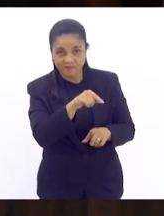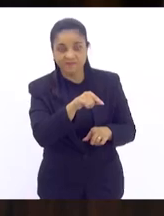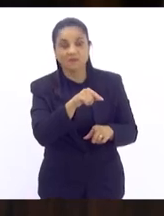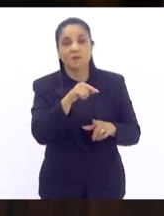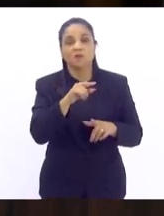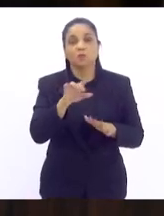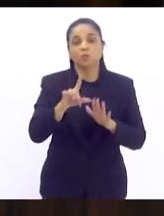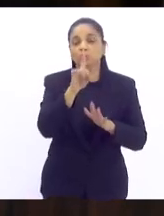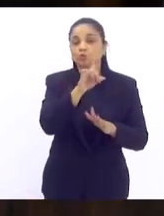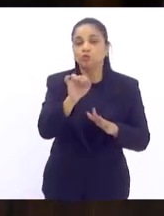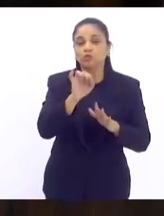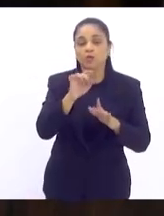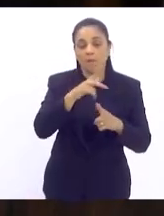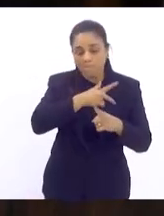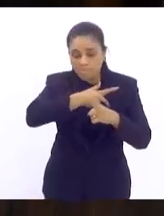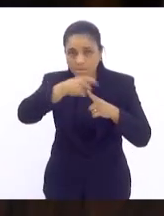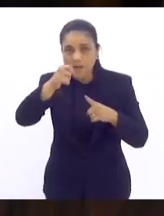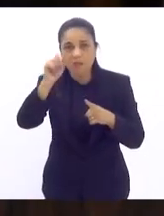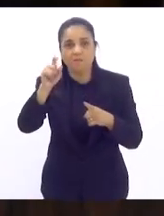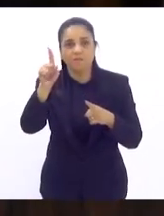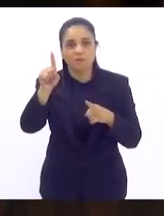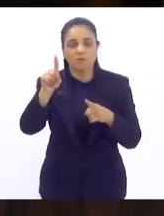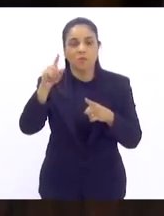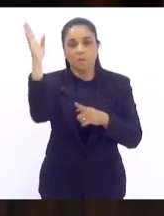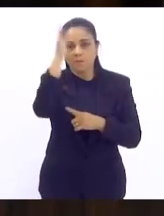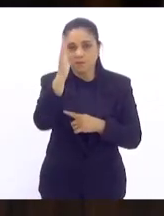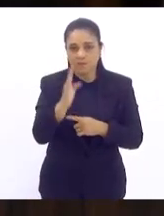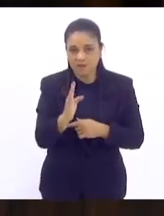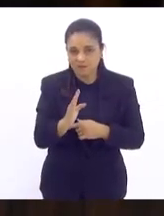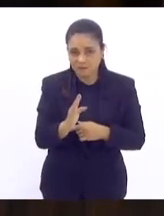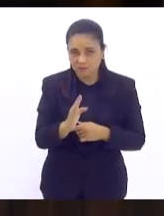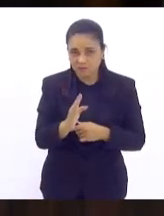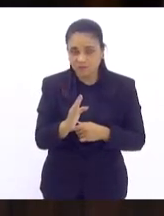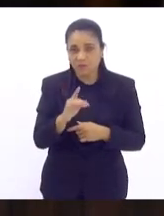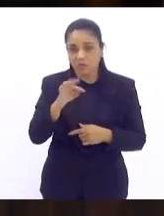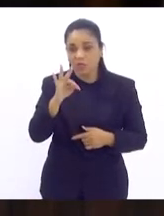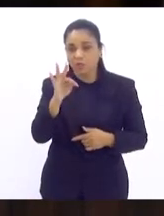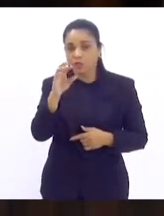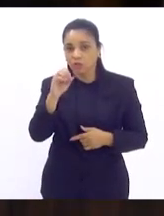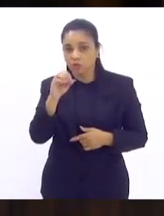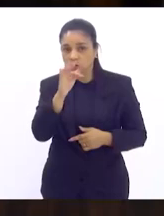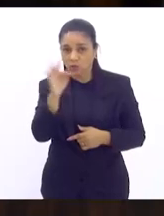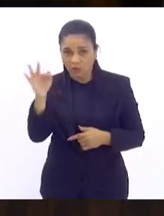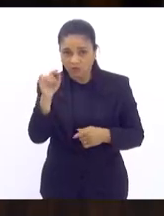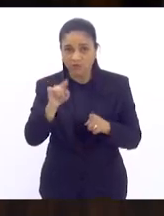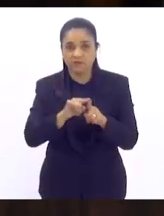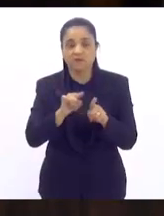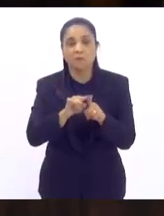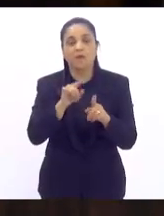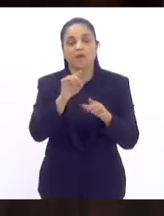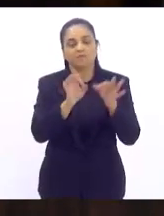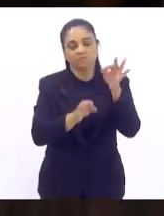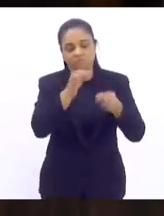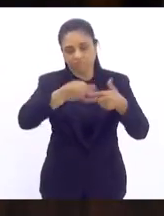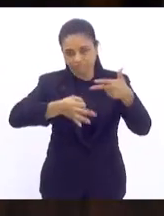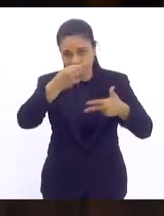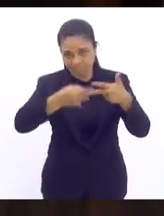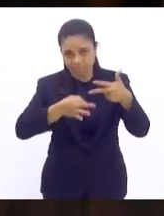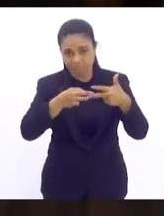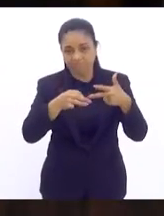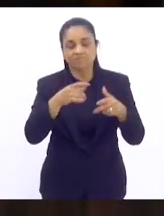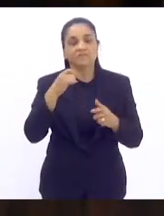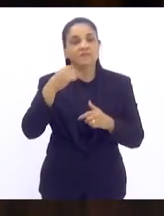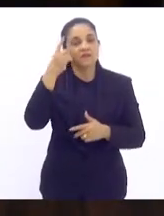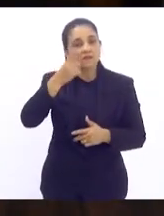prêmio Brasil, de TURF e da outras providências. Aparecer da comissão de Constituição e Justiça pela juridicidade. Relator,